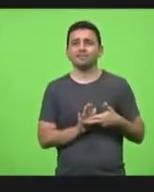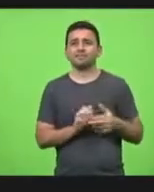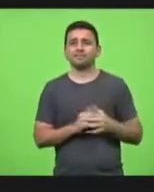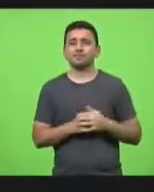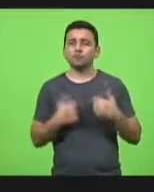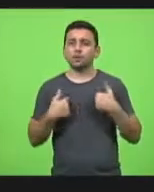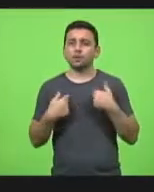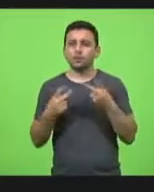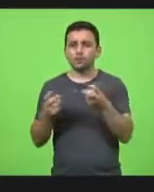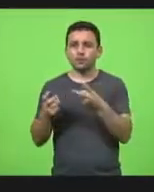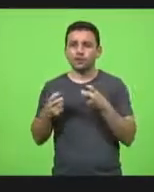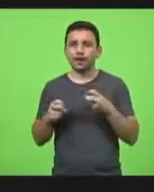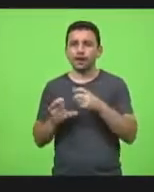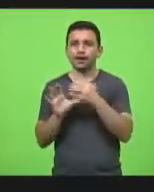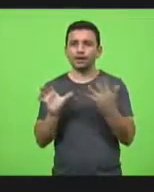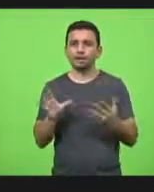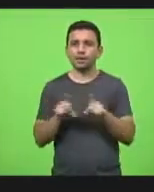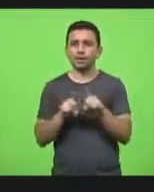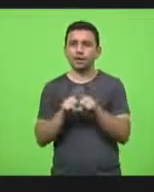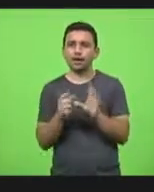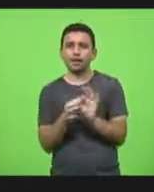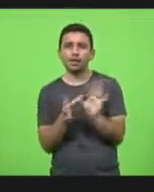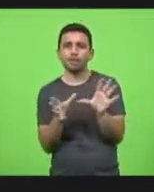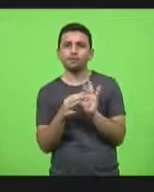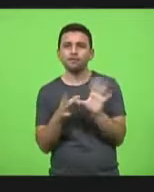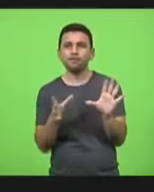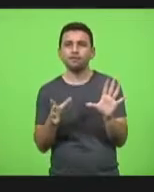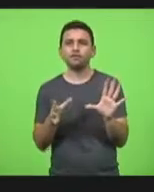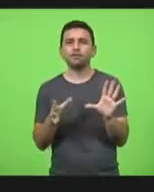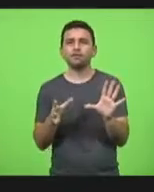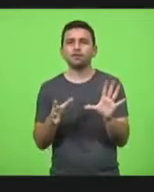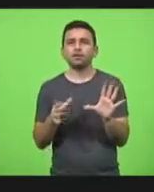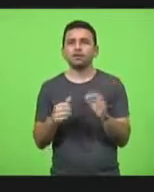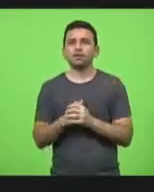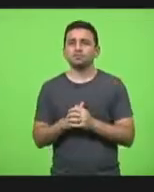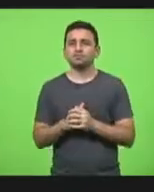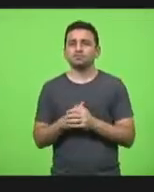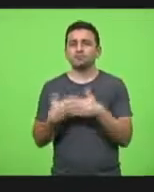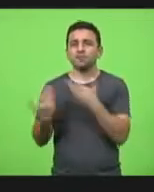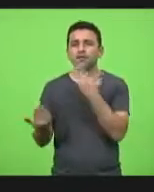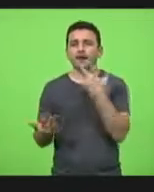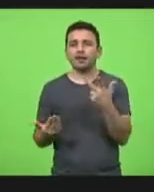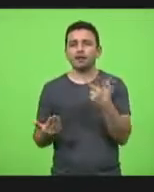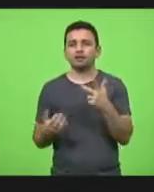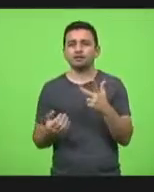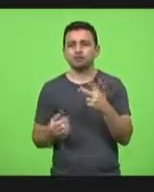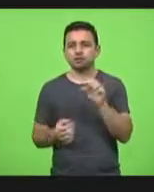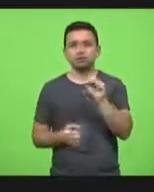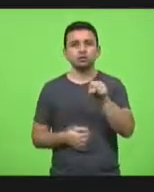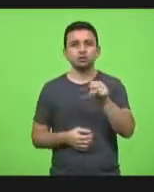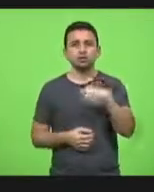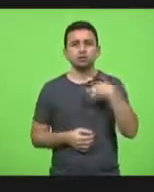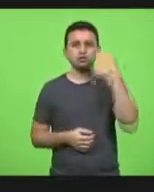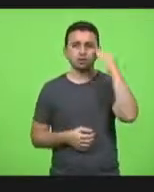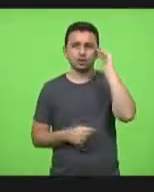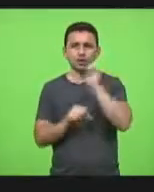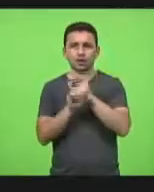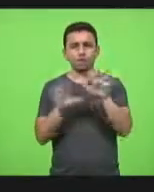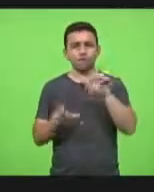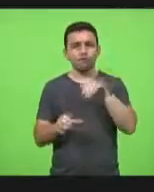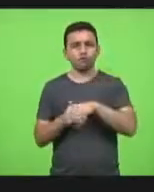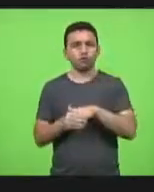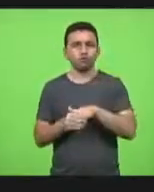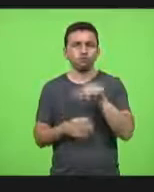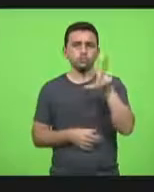a característica de autorizar, tá? Ele tem esse cunho autorizativo, sim, no meu entendimento. Então, quero registrar o meu voto